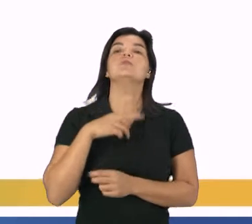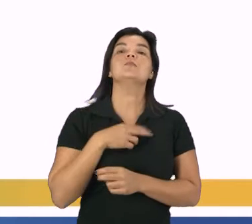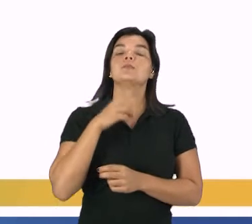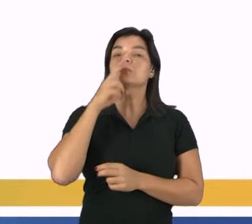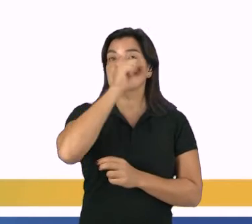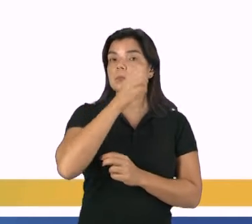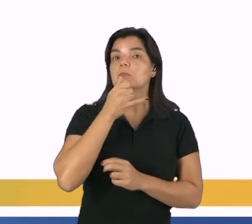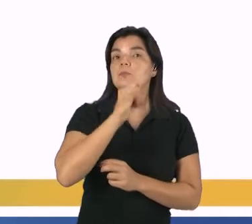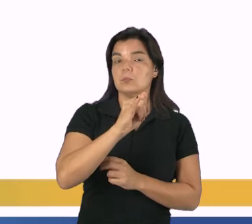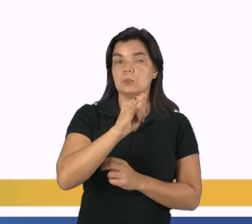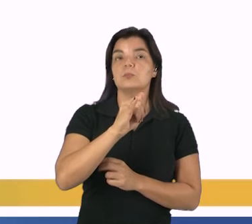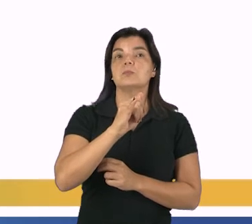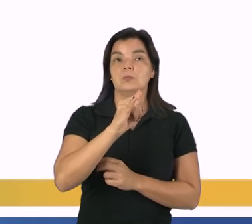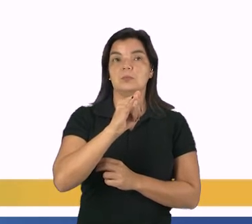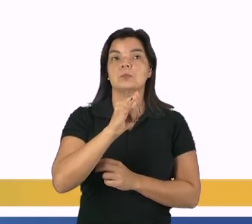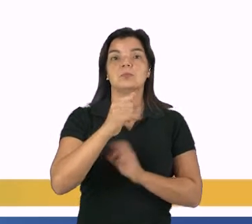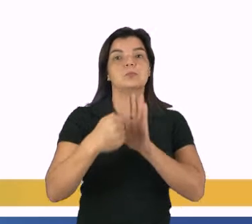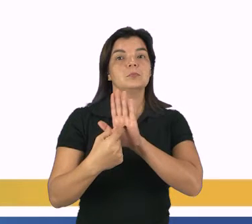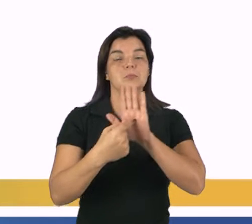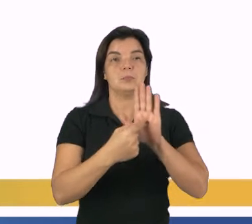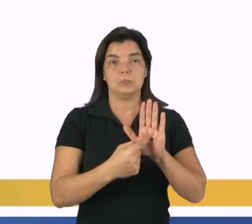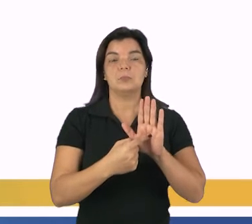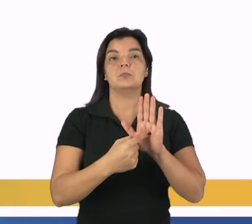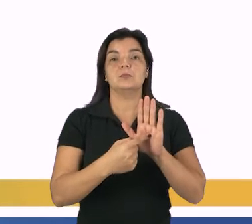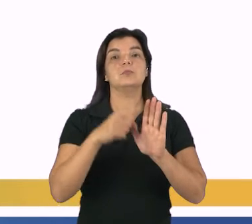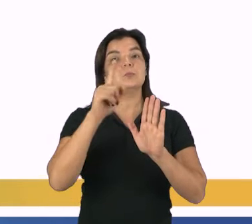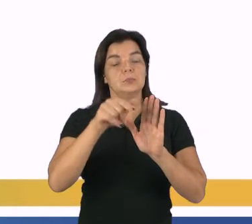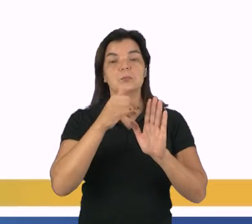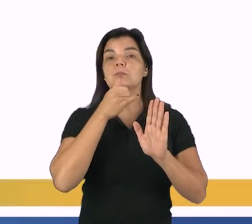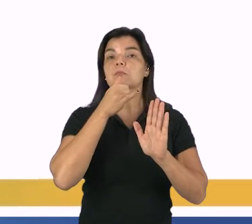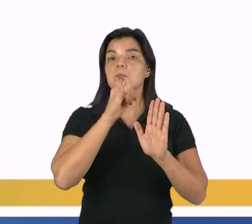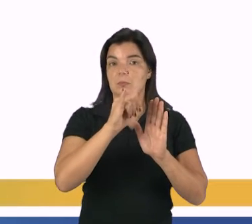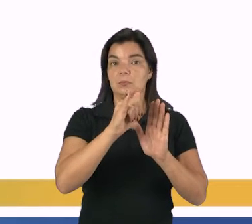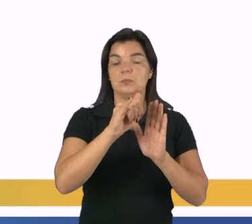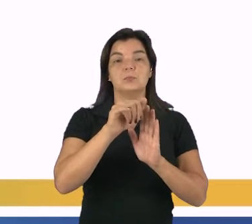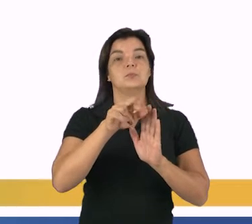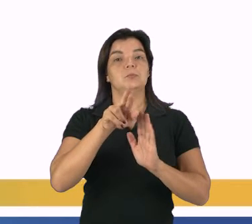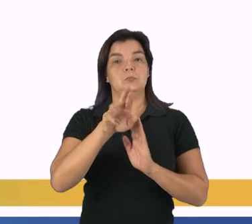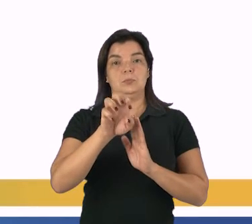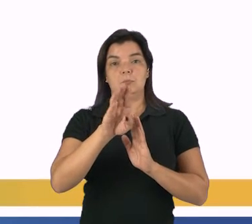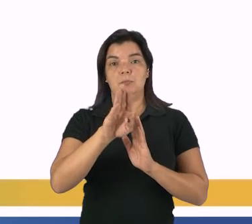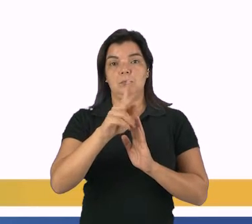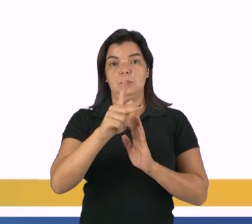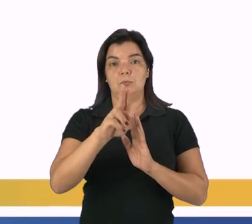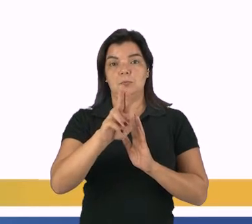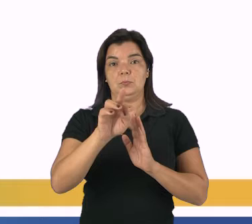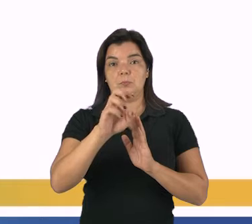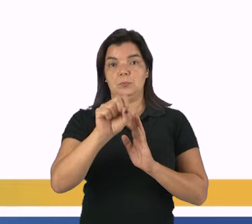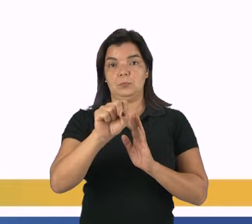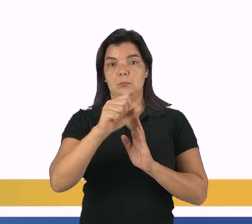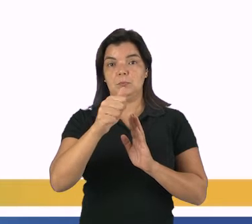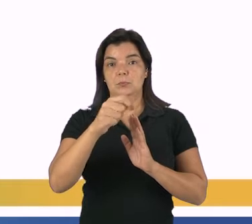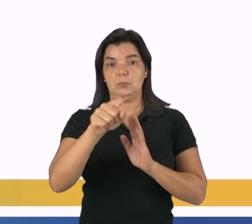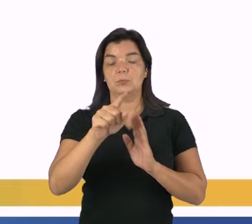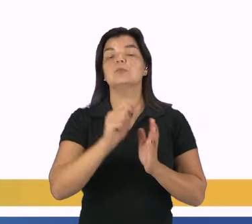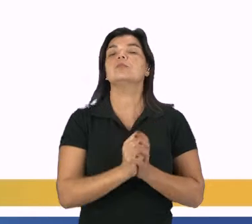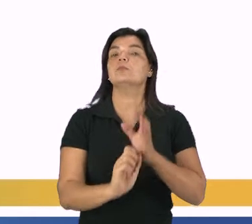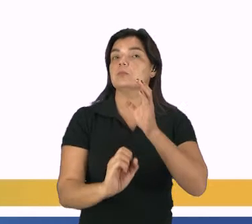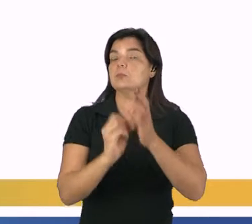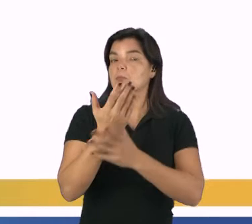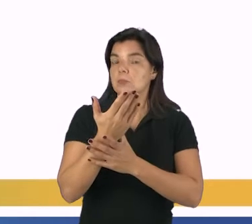seguinte: quanto mais eu aumento a distância, menor a força, só que essa força vai diminuir com o quadrado da distância.